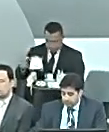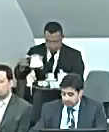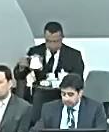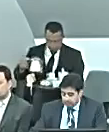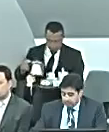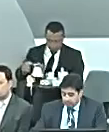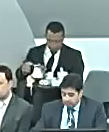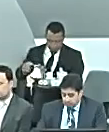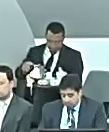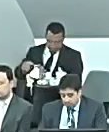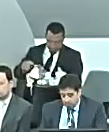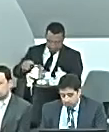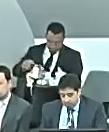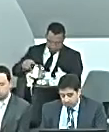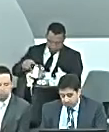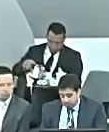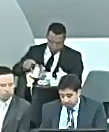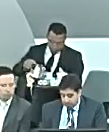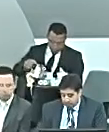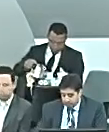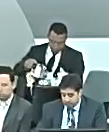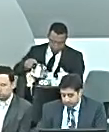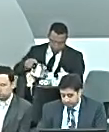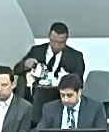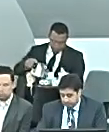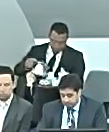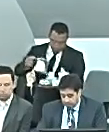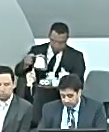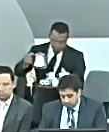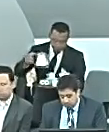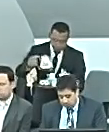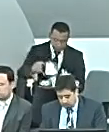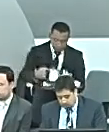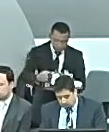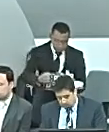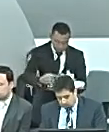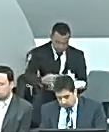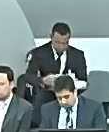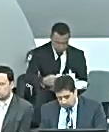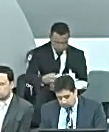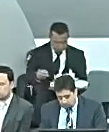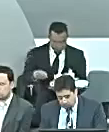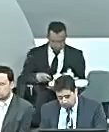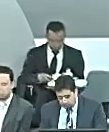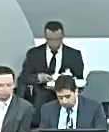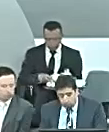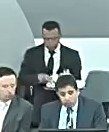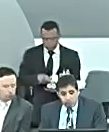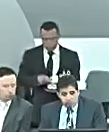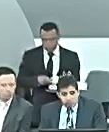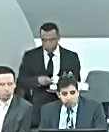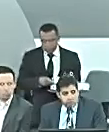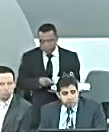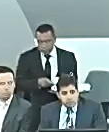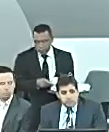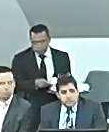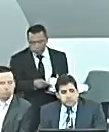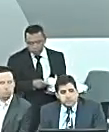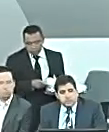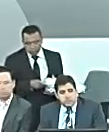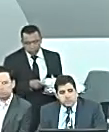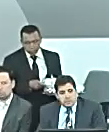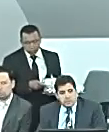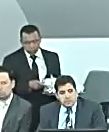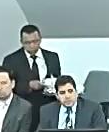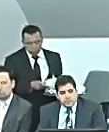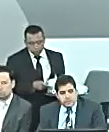a hora de falar obrigado não escrevam ali obrigado rômulo francisco agente socioeducativo